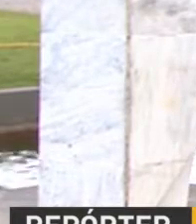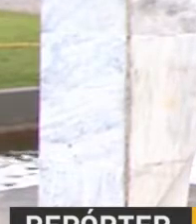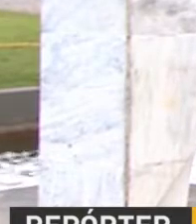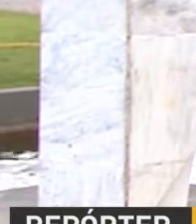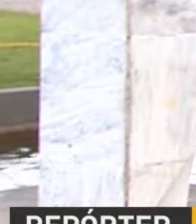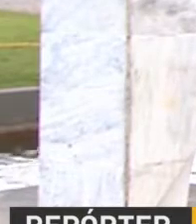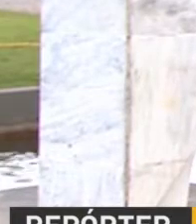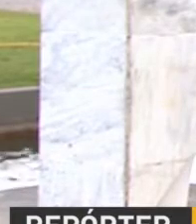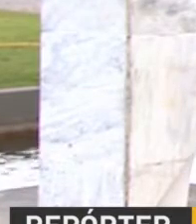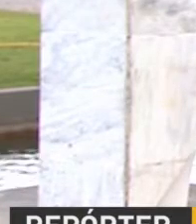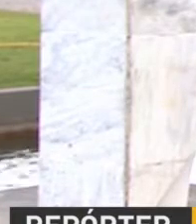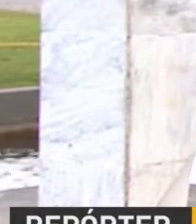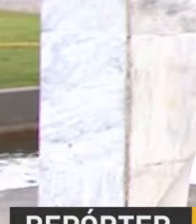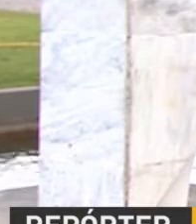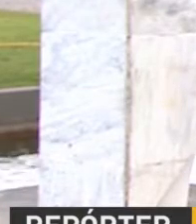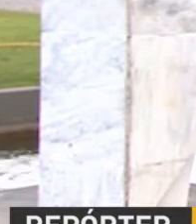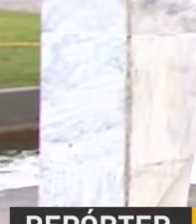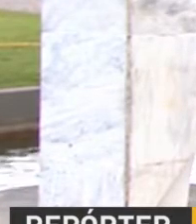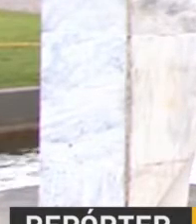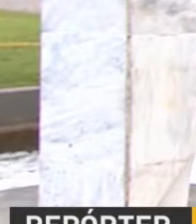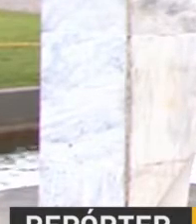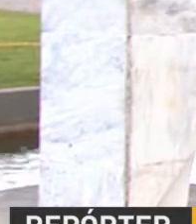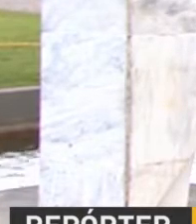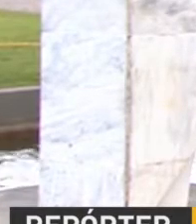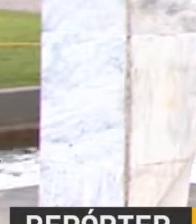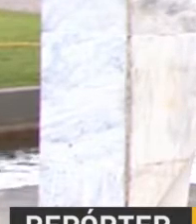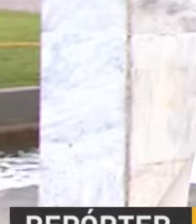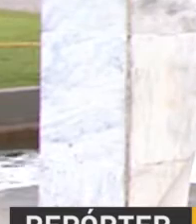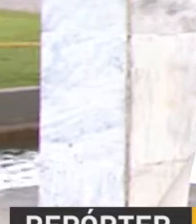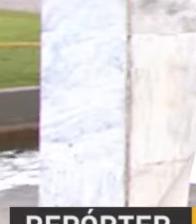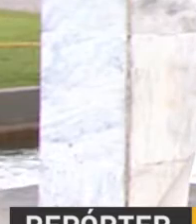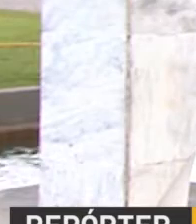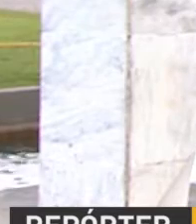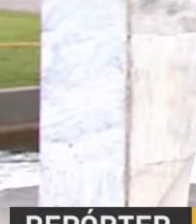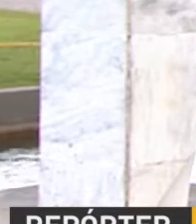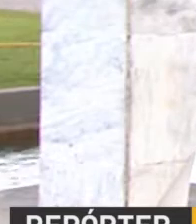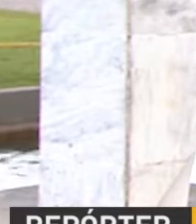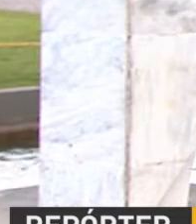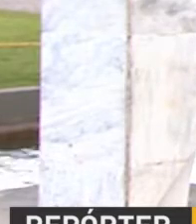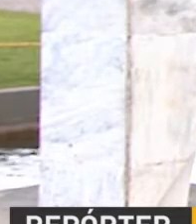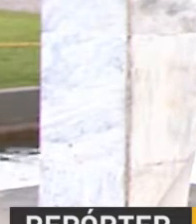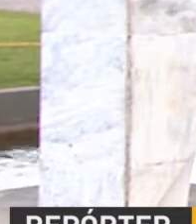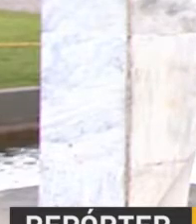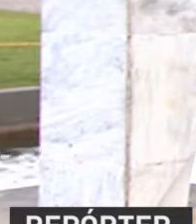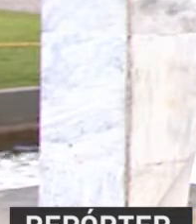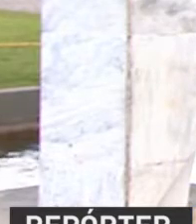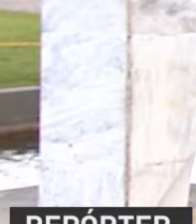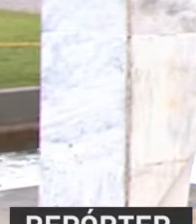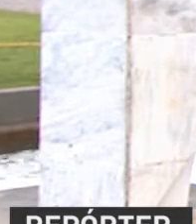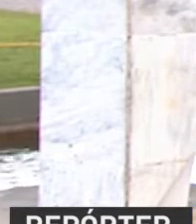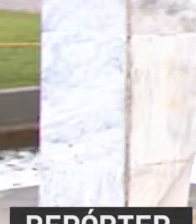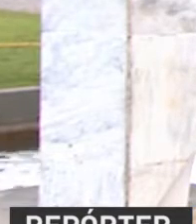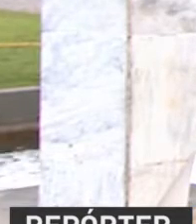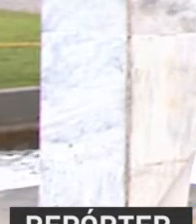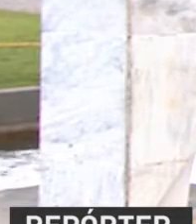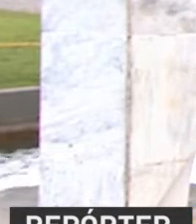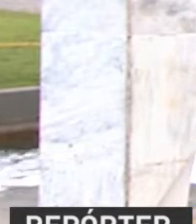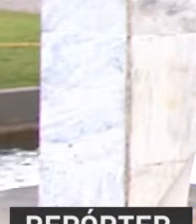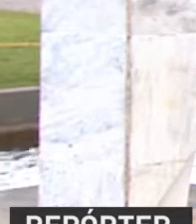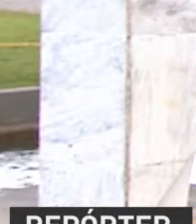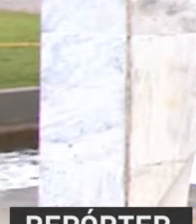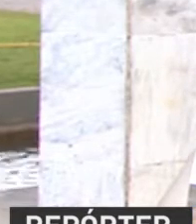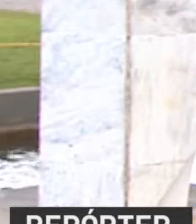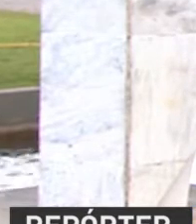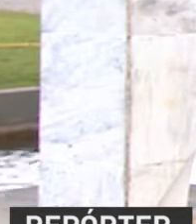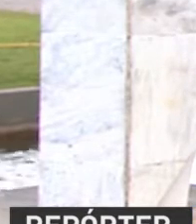dos oficiais generais que foram promovidos nos meses de março e de julho desse ano. O presidente disse que,